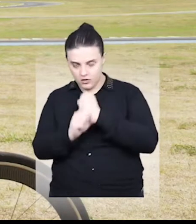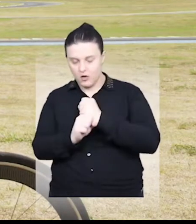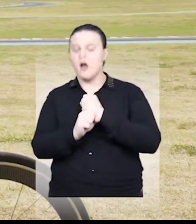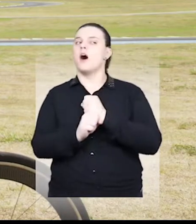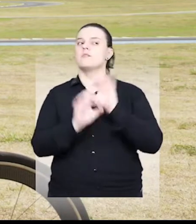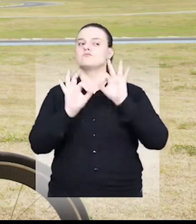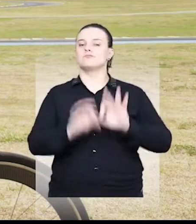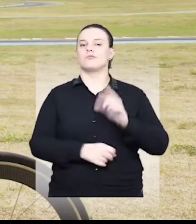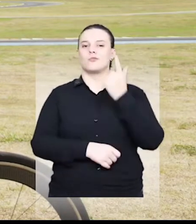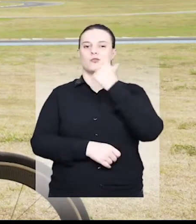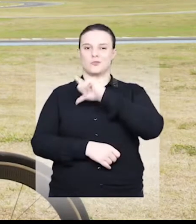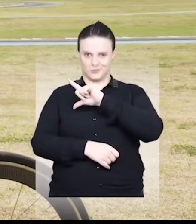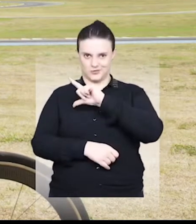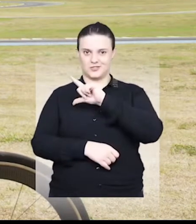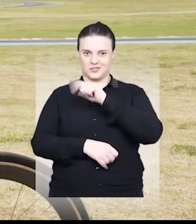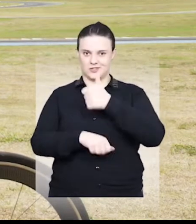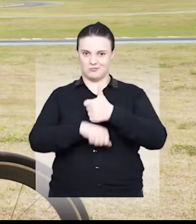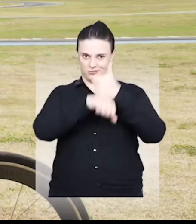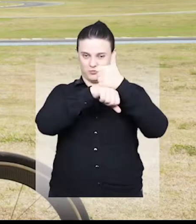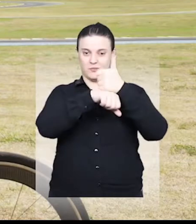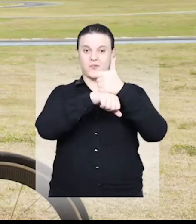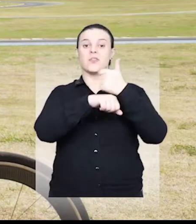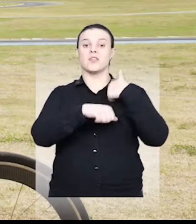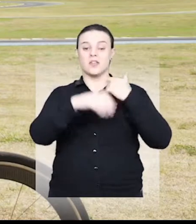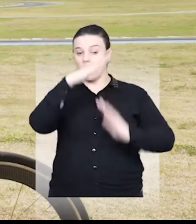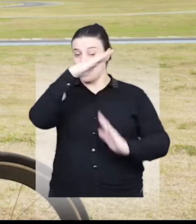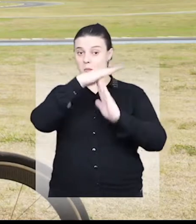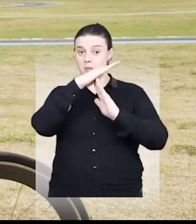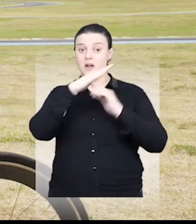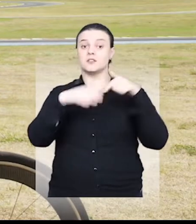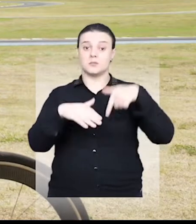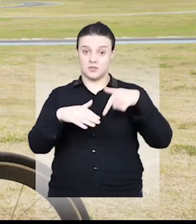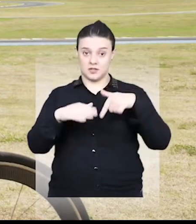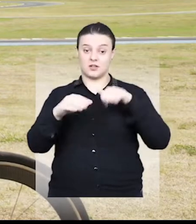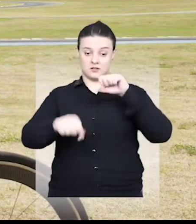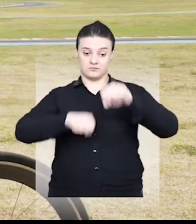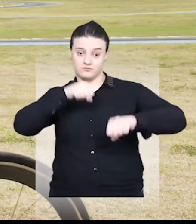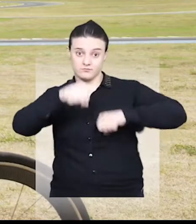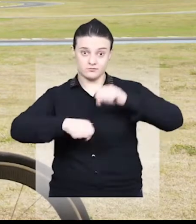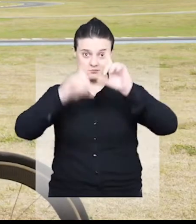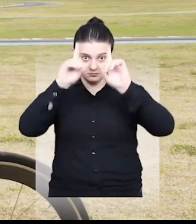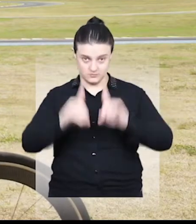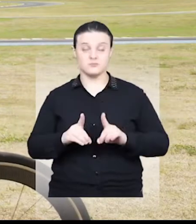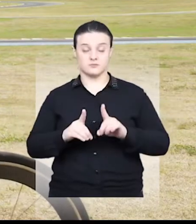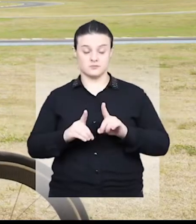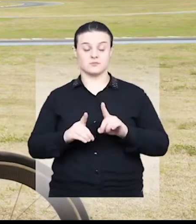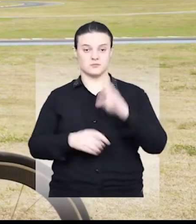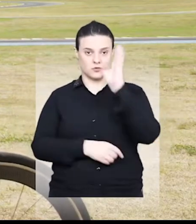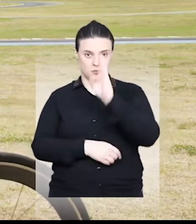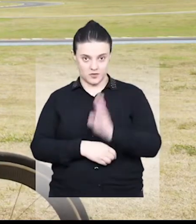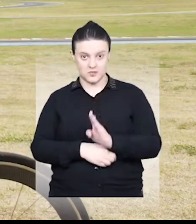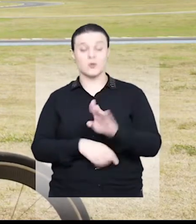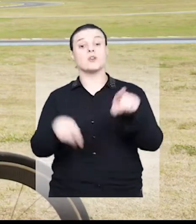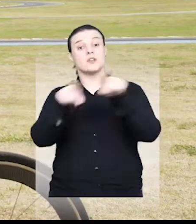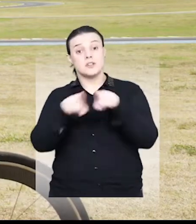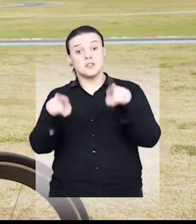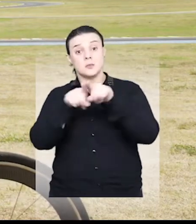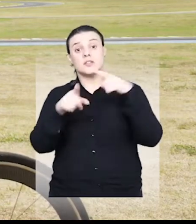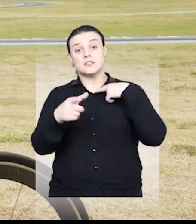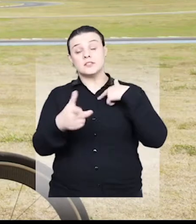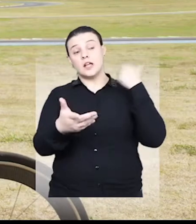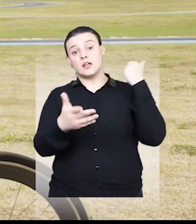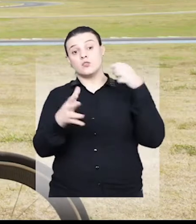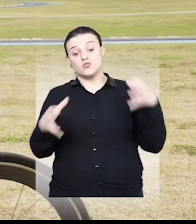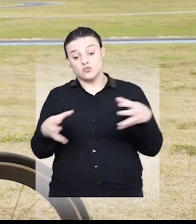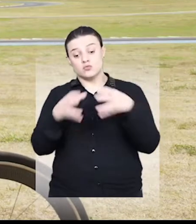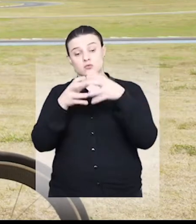me propiciar esse título, que é o evento máximo do paraciclismo brasileiro. E já venho correndo